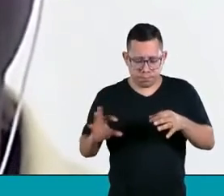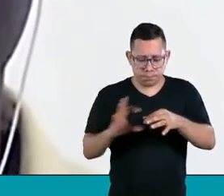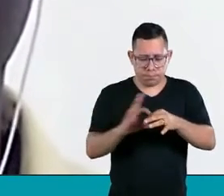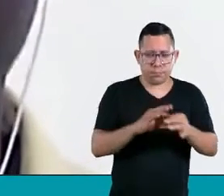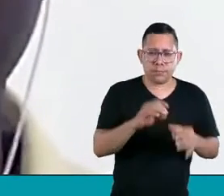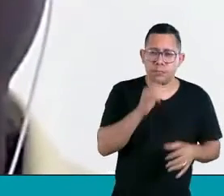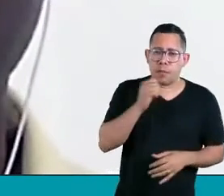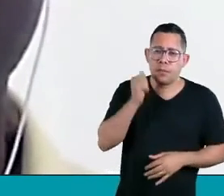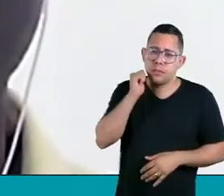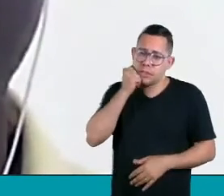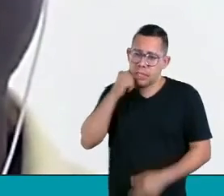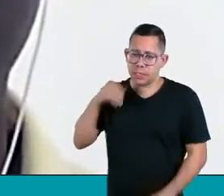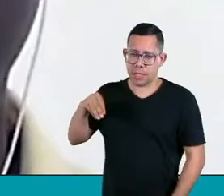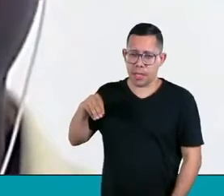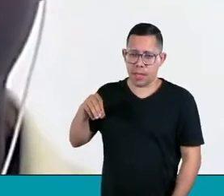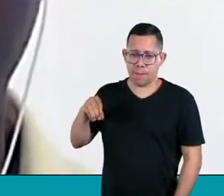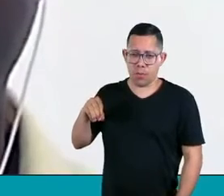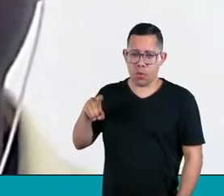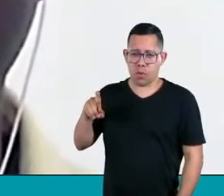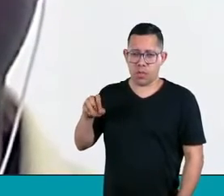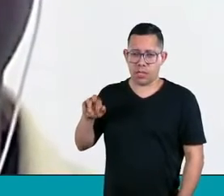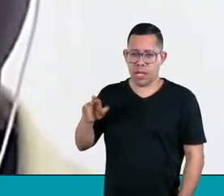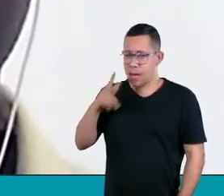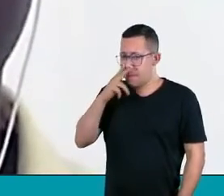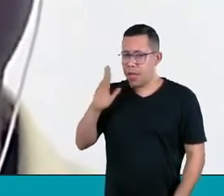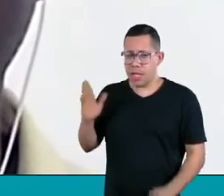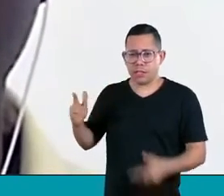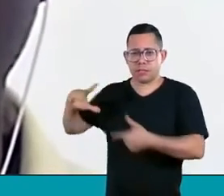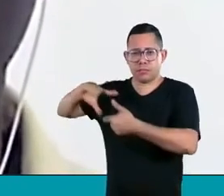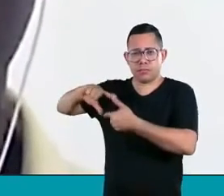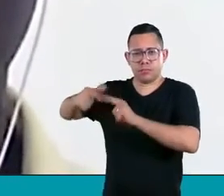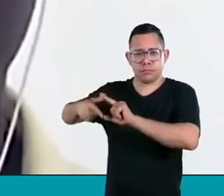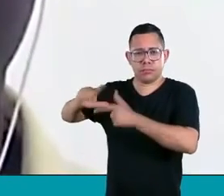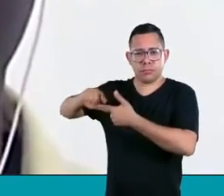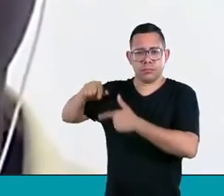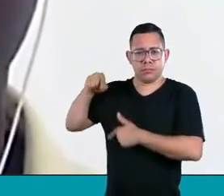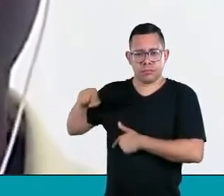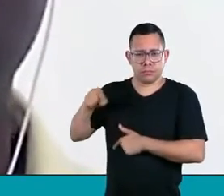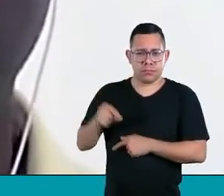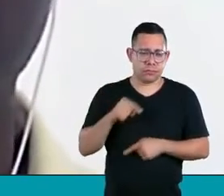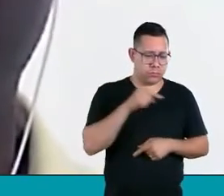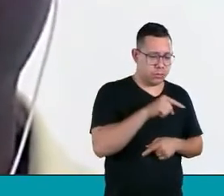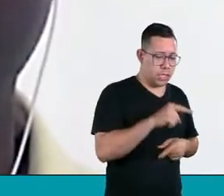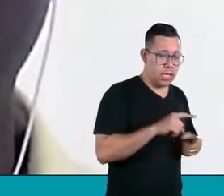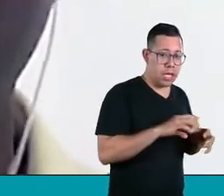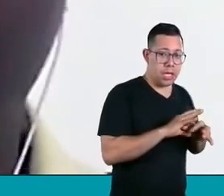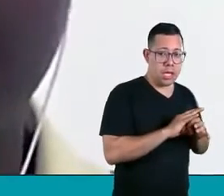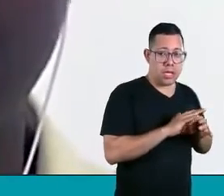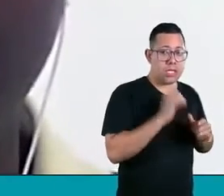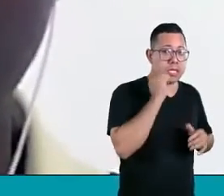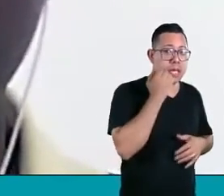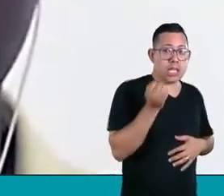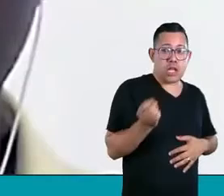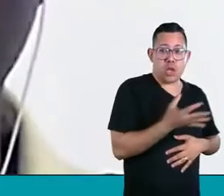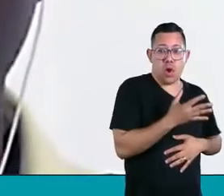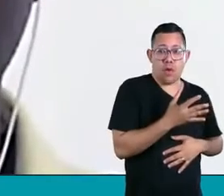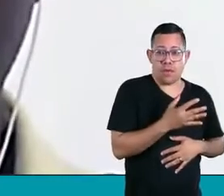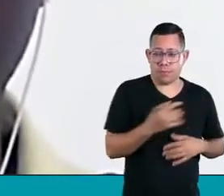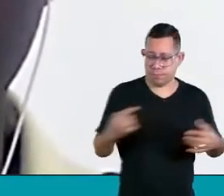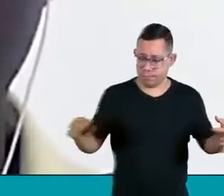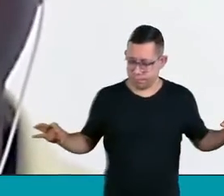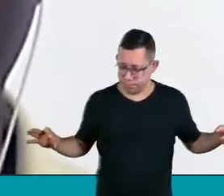moderna, que é concebida como uma ciência fechada, determinista, cujos fundamentos se vinculam às matrizes do